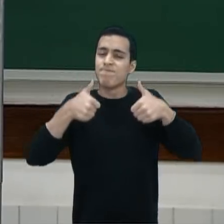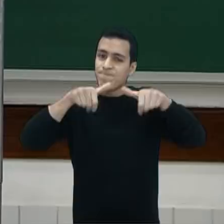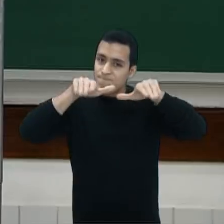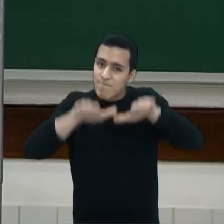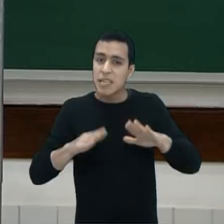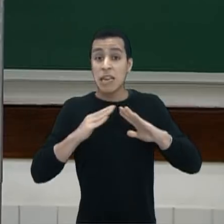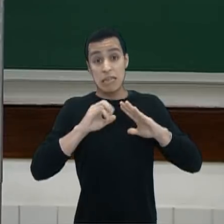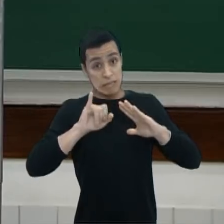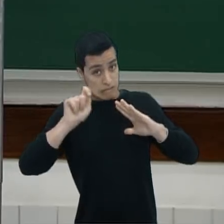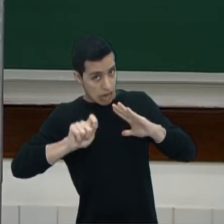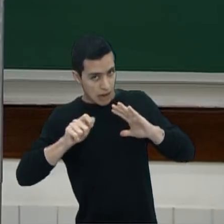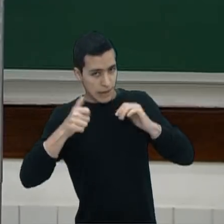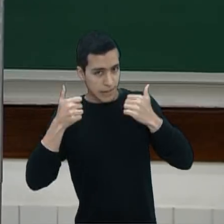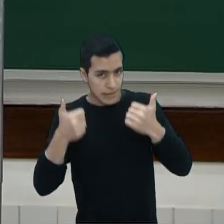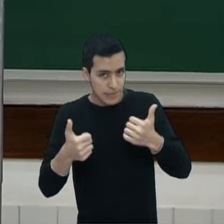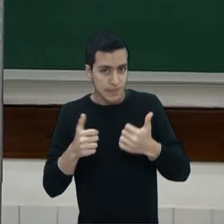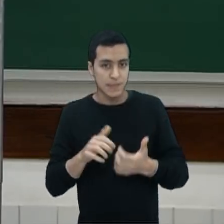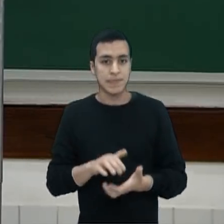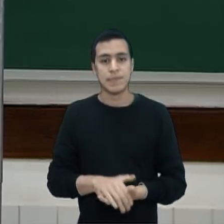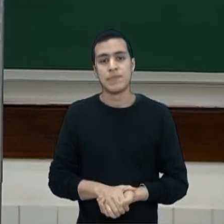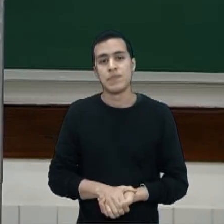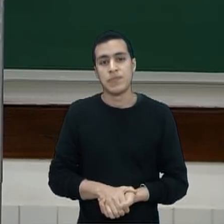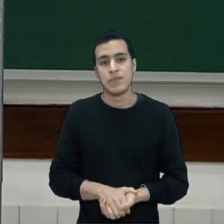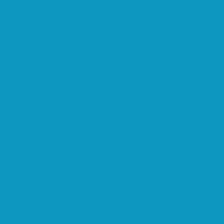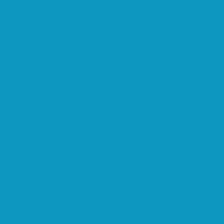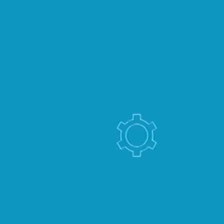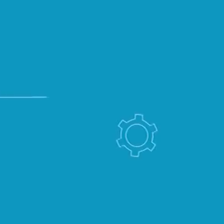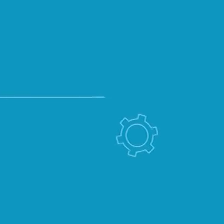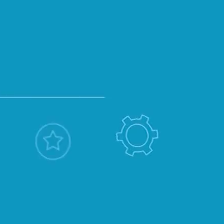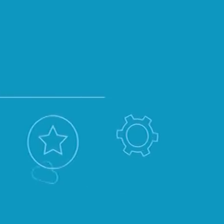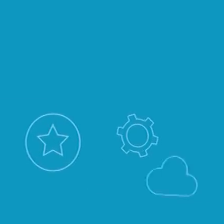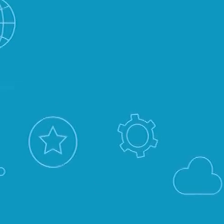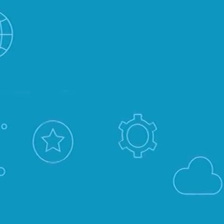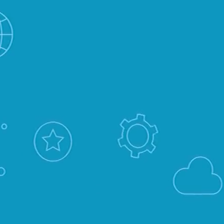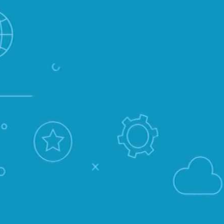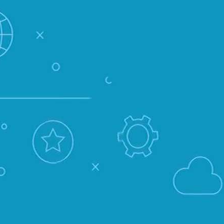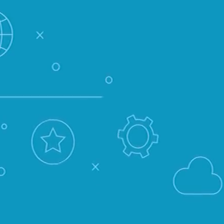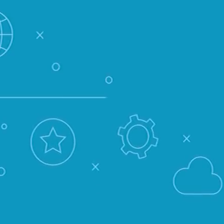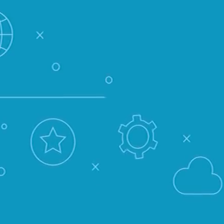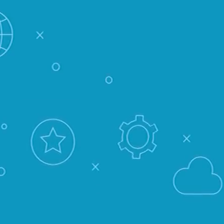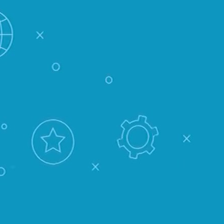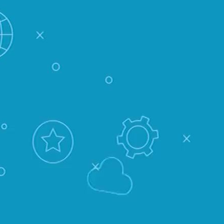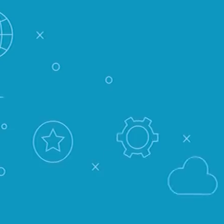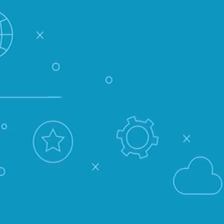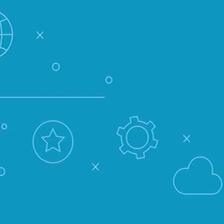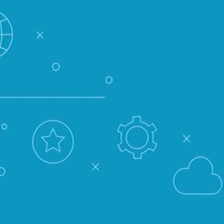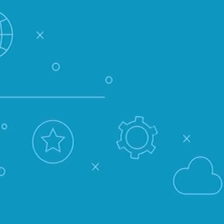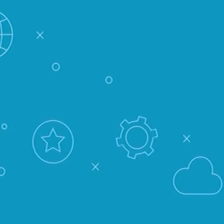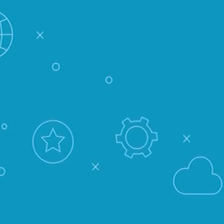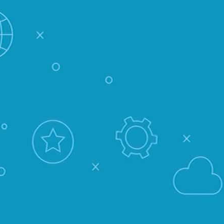casa se vocês puderem.